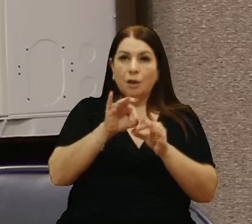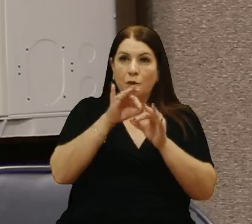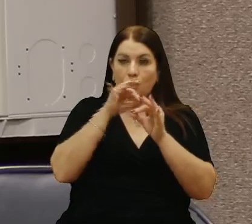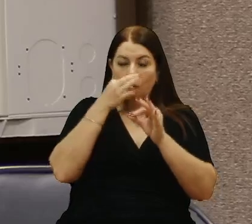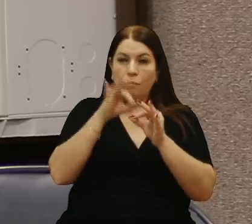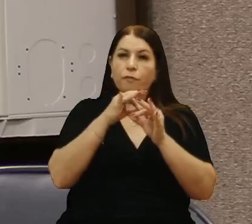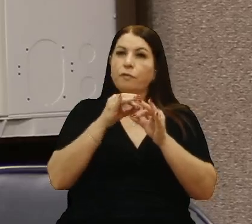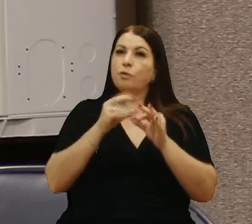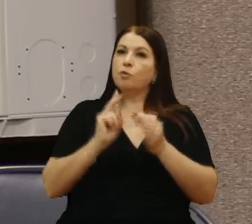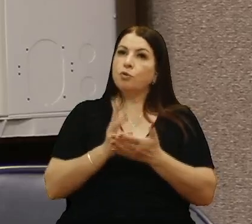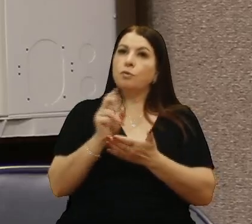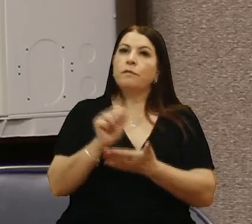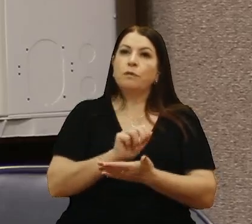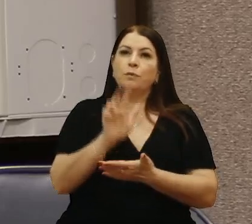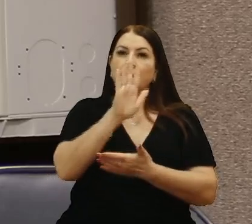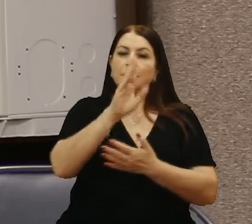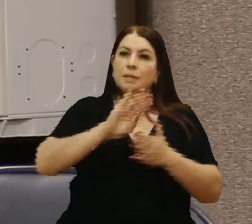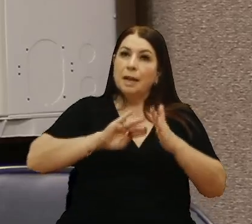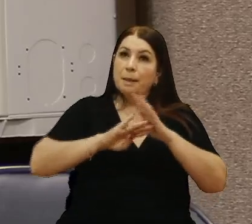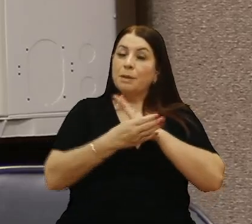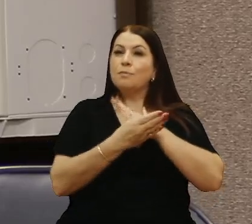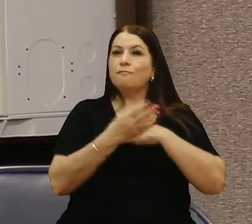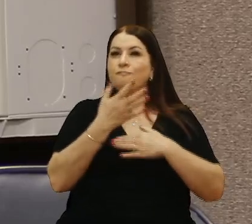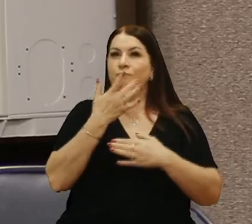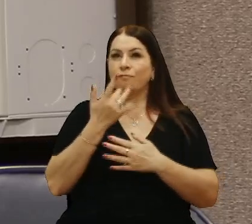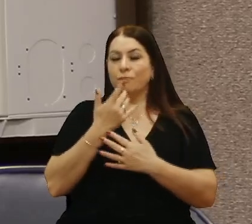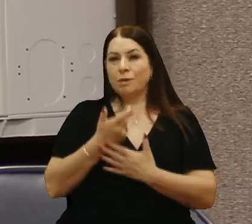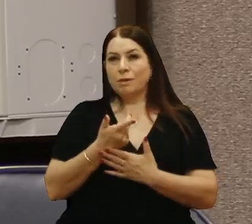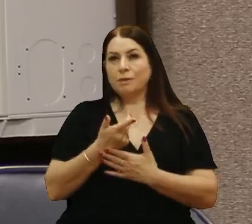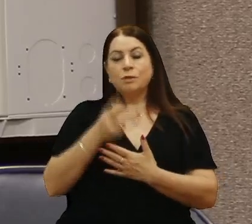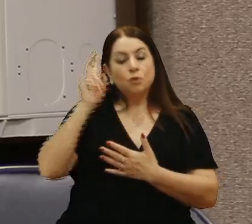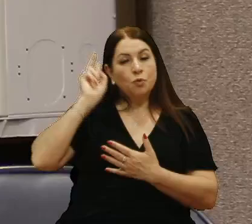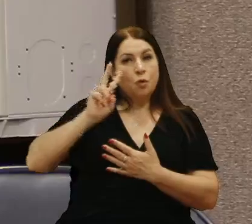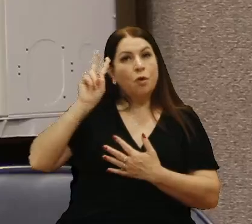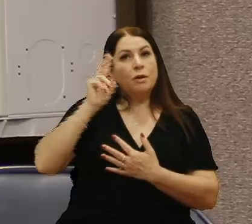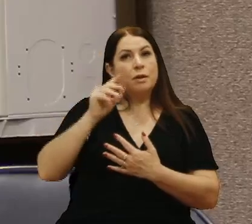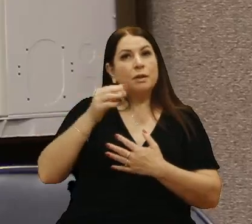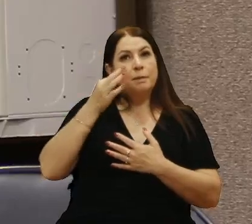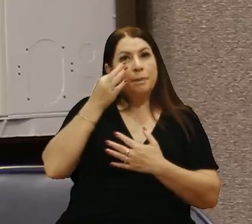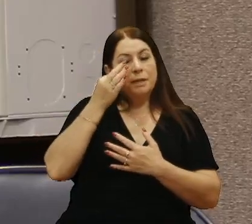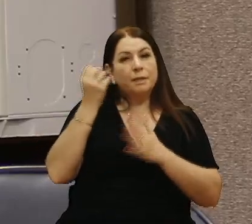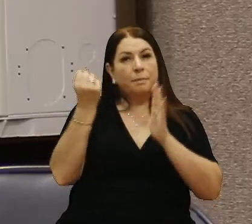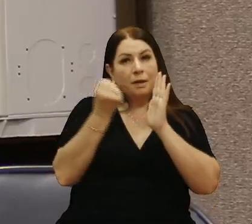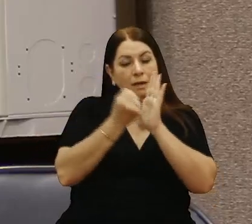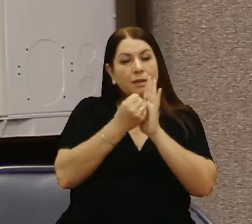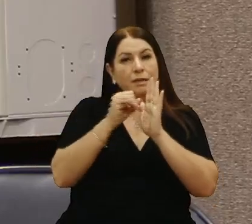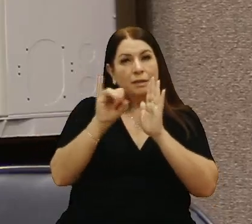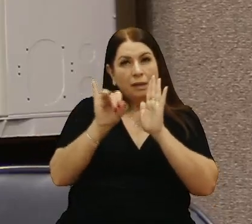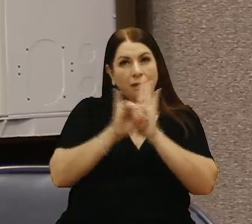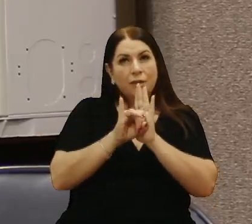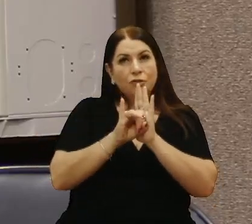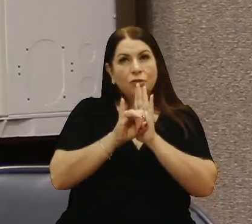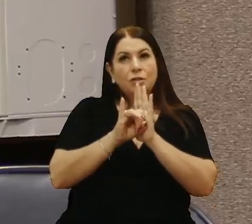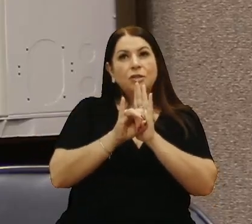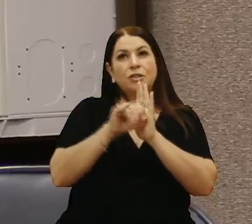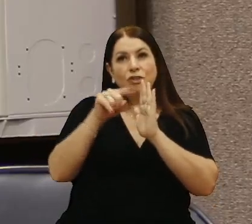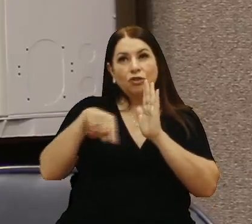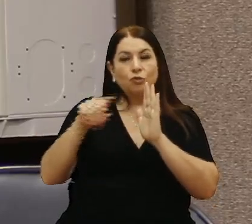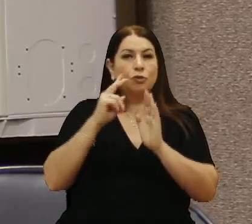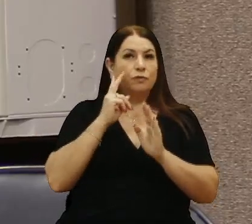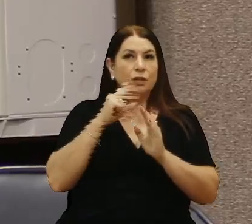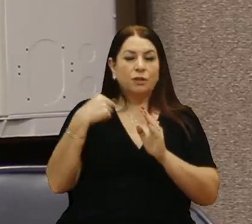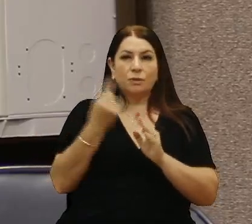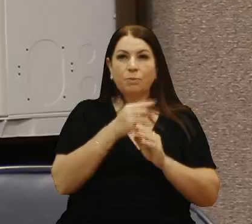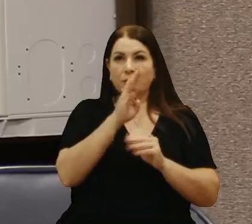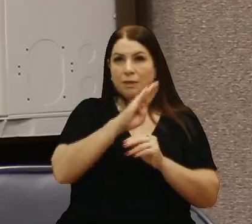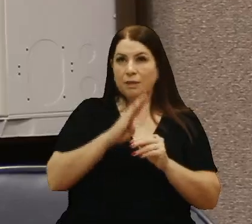sendo valorizada por sua adaptação histórica e presença marcante na identidade vinícola brasileira,